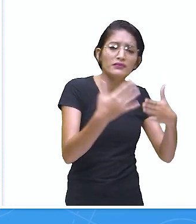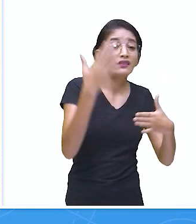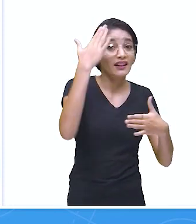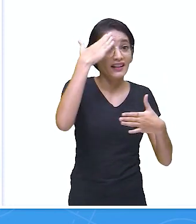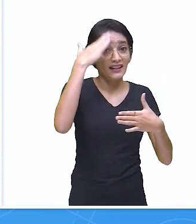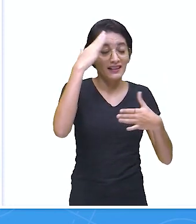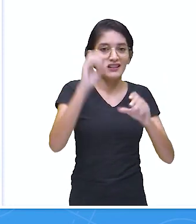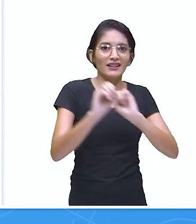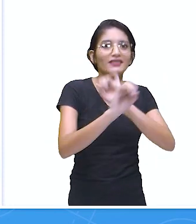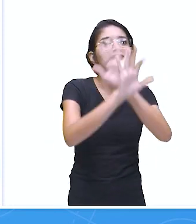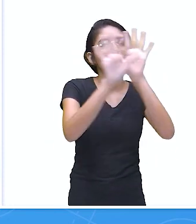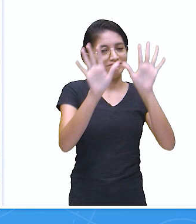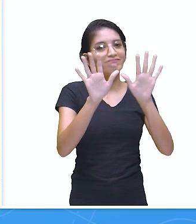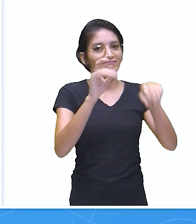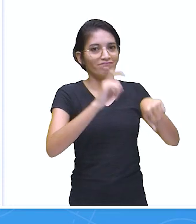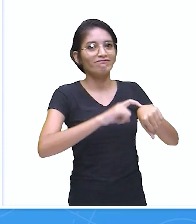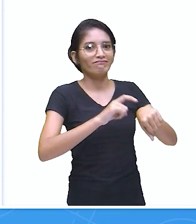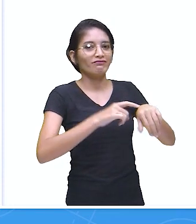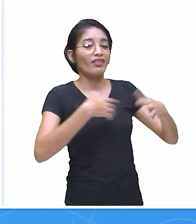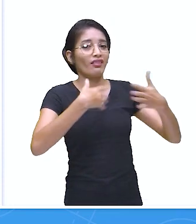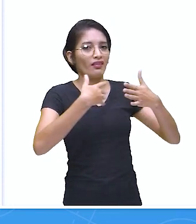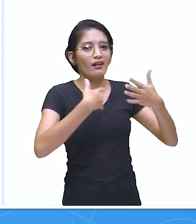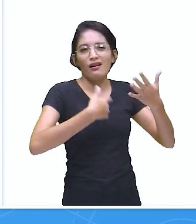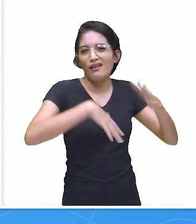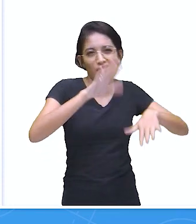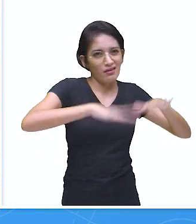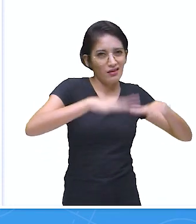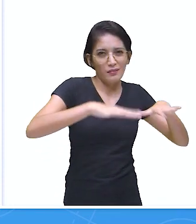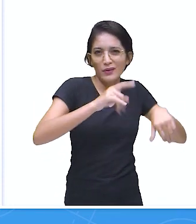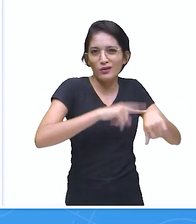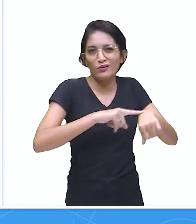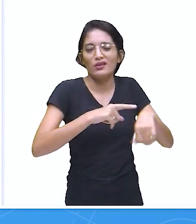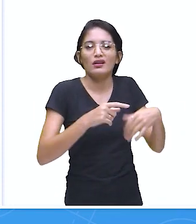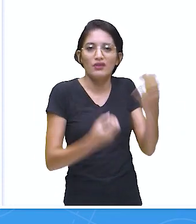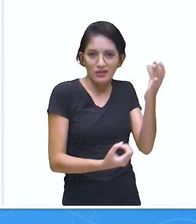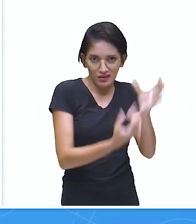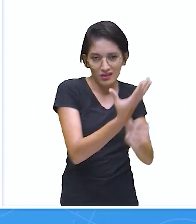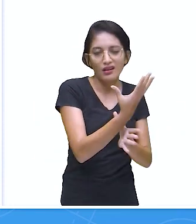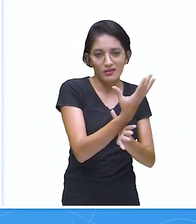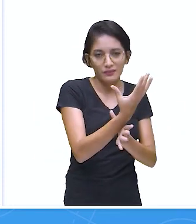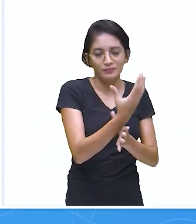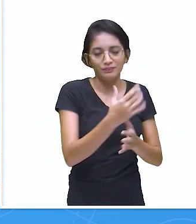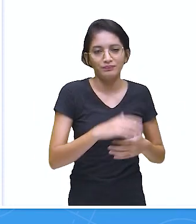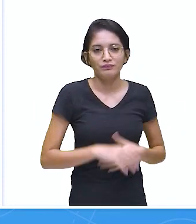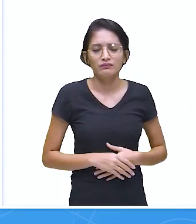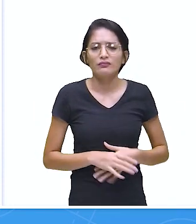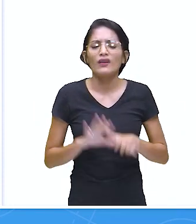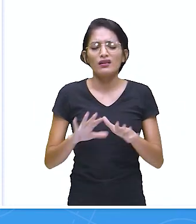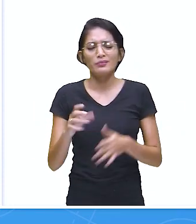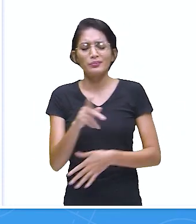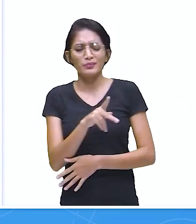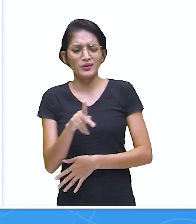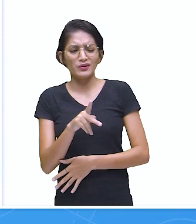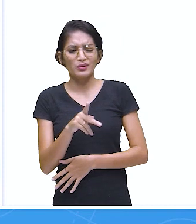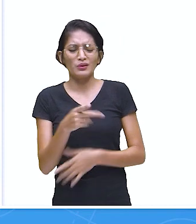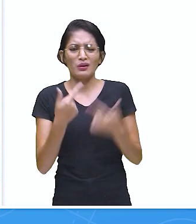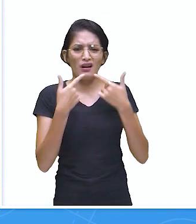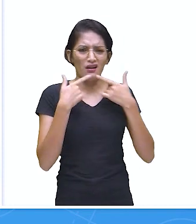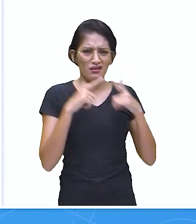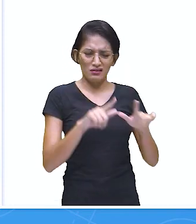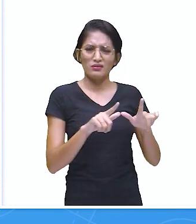entender, né? Você vai entender, independente aí do tempo em que ele foi produzido. Ah, professor, mas a linguagem